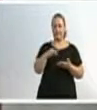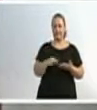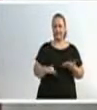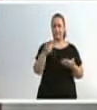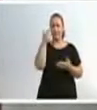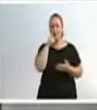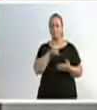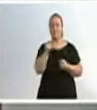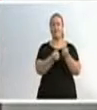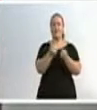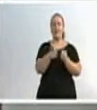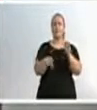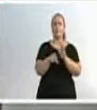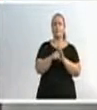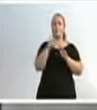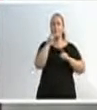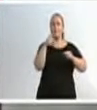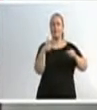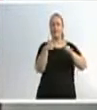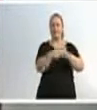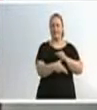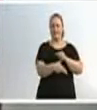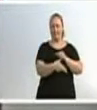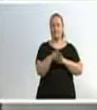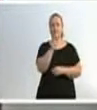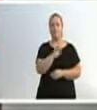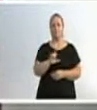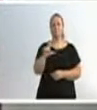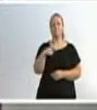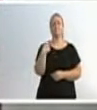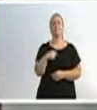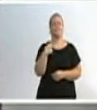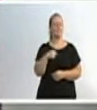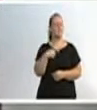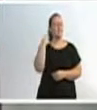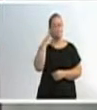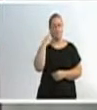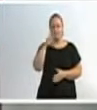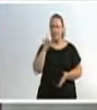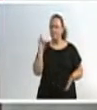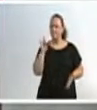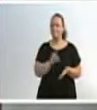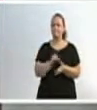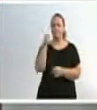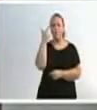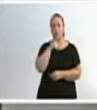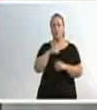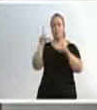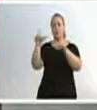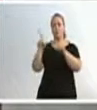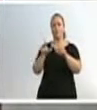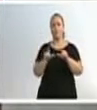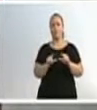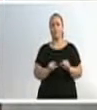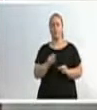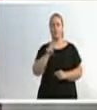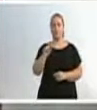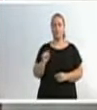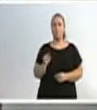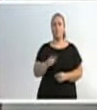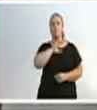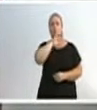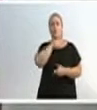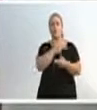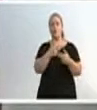castramóvel. Blumenau precisa de uma política consistente feita nos bairros da cidade para que possa diminuir os 5 mil animais que nós